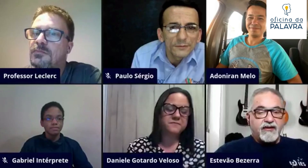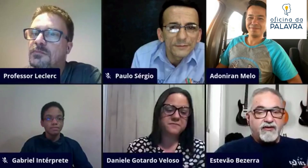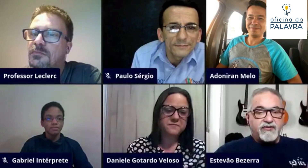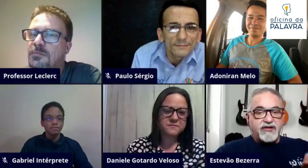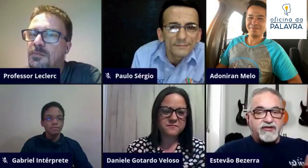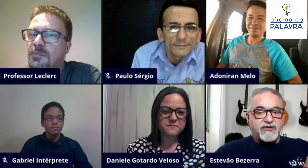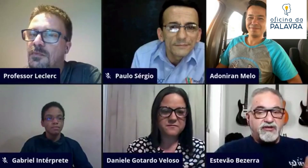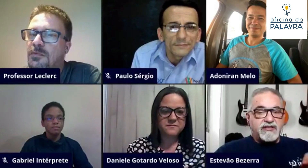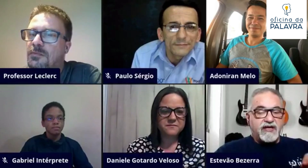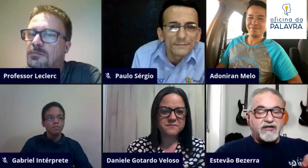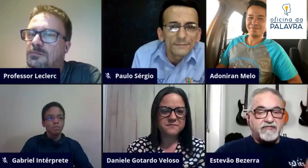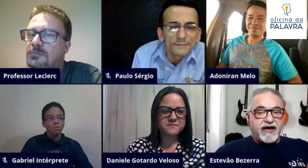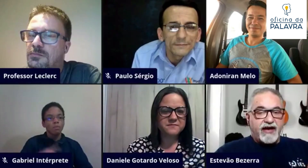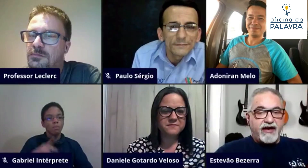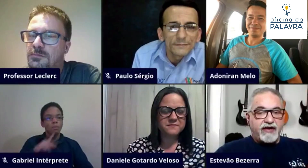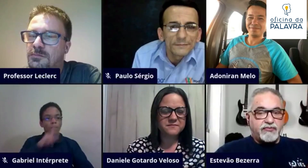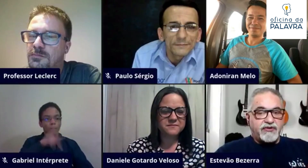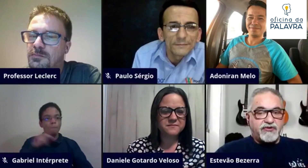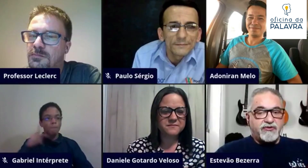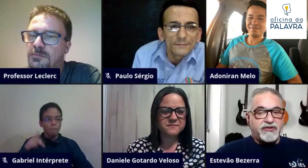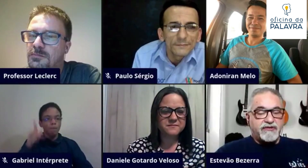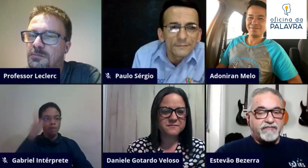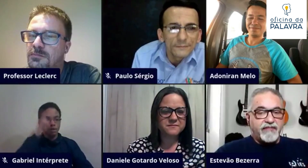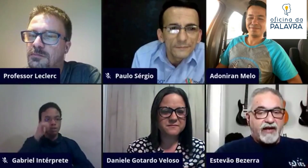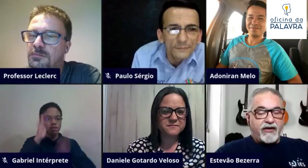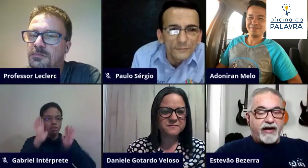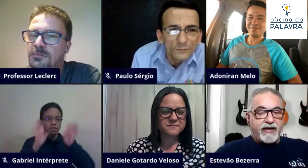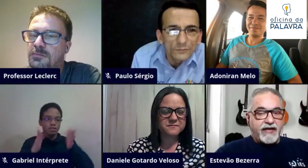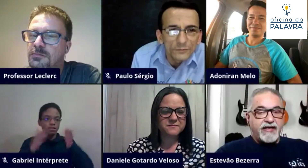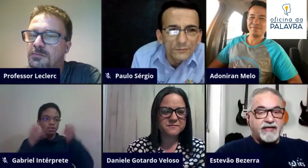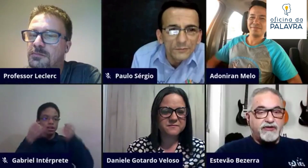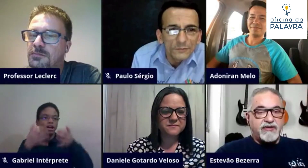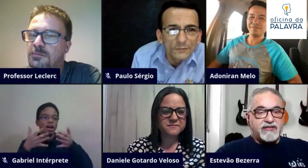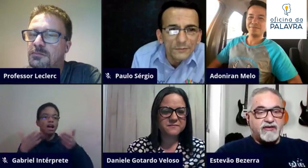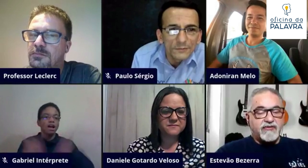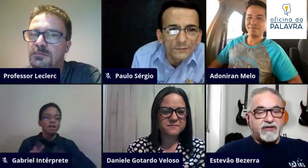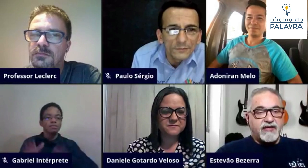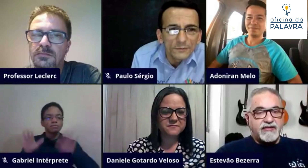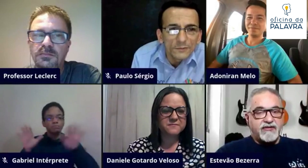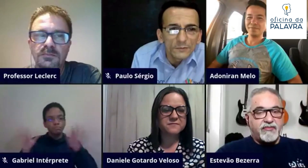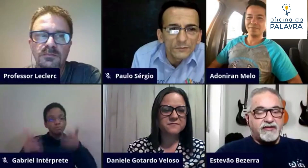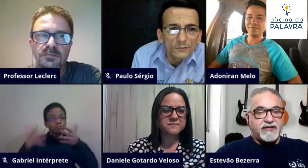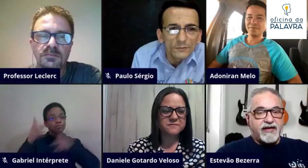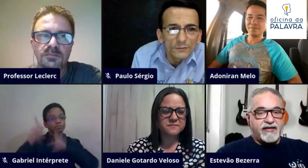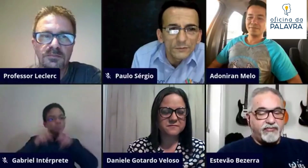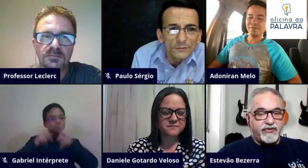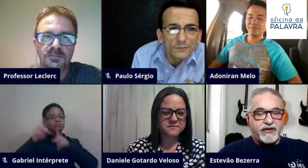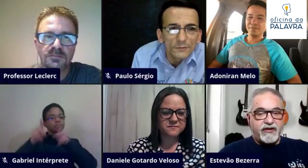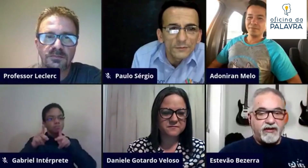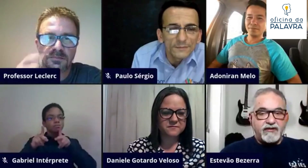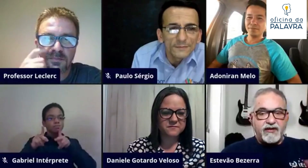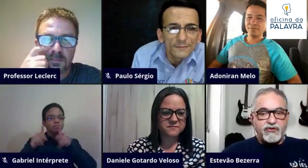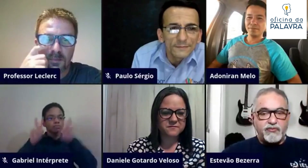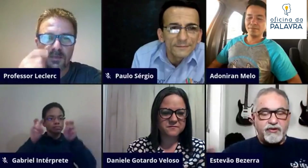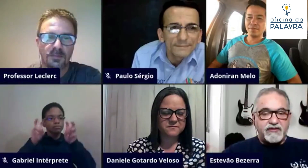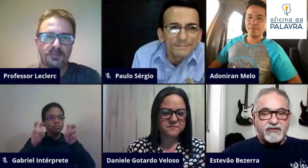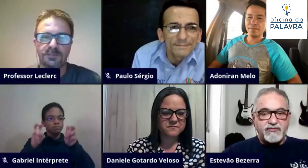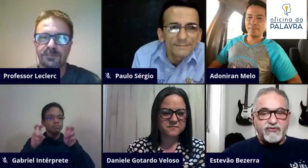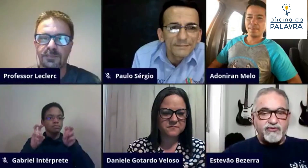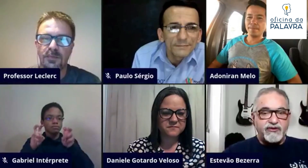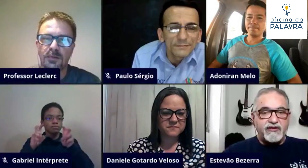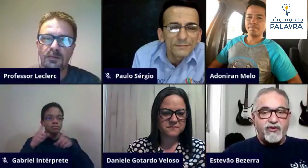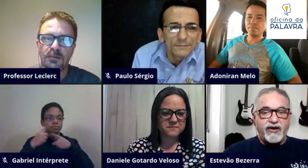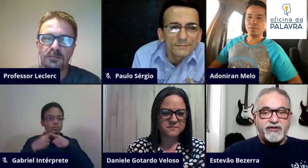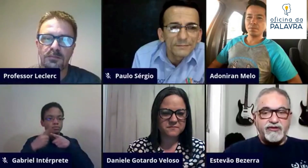Leclerc, no sentido de incentivar as pessoas a olharem nessa dimensão que está sendo apresentada, porque tanto